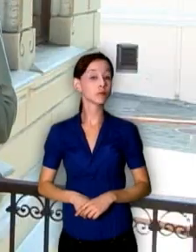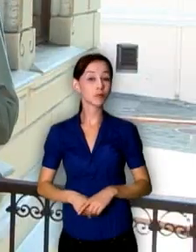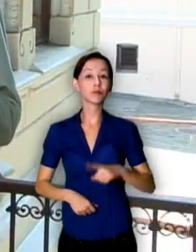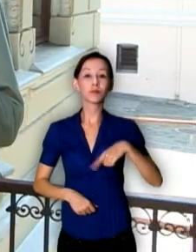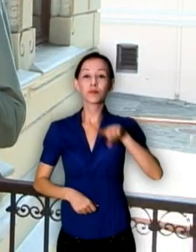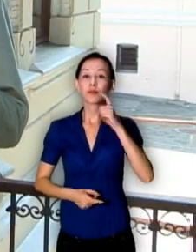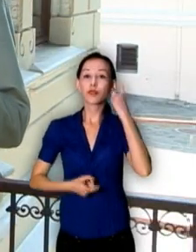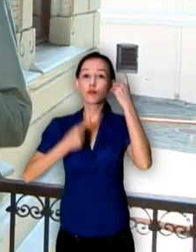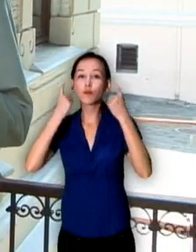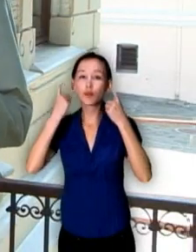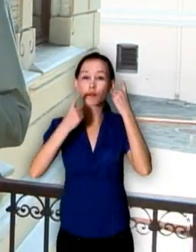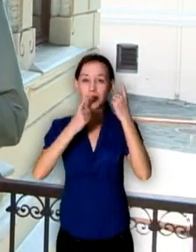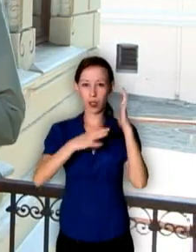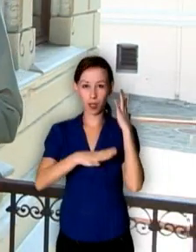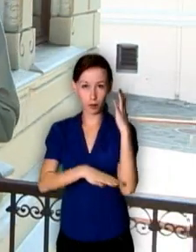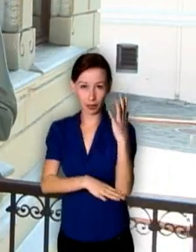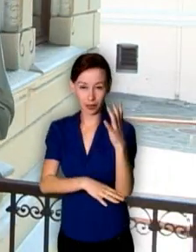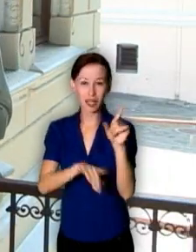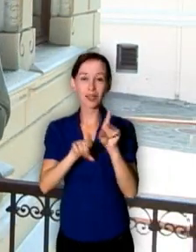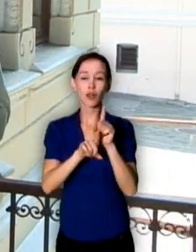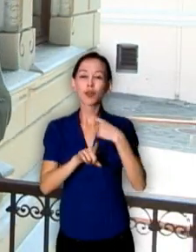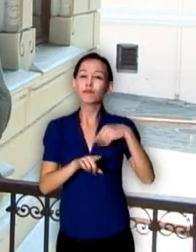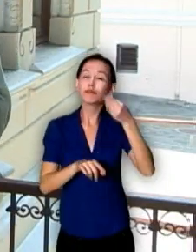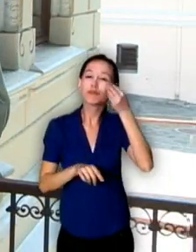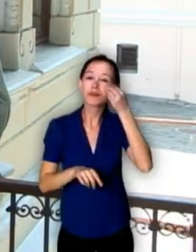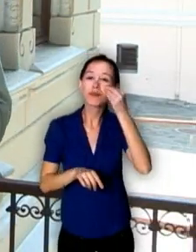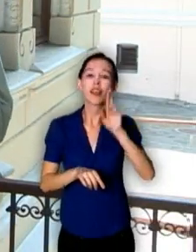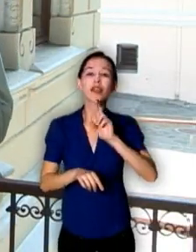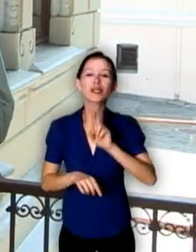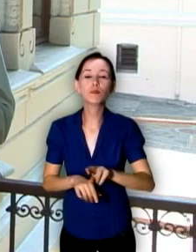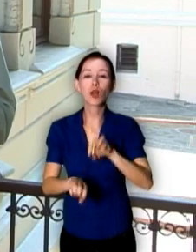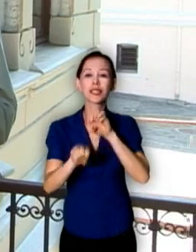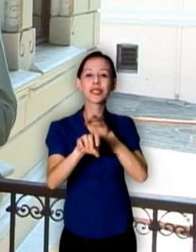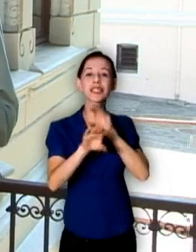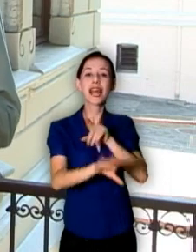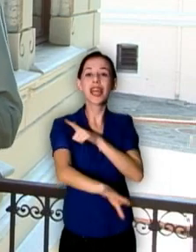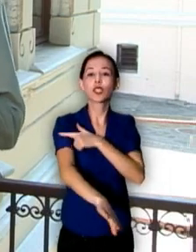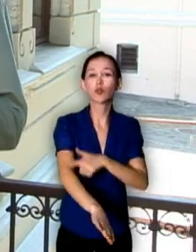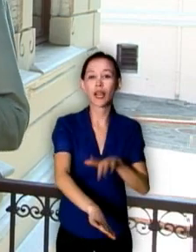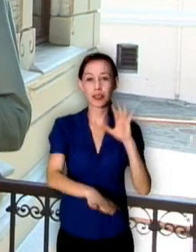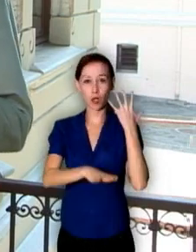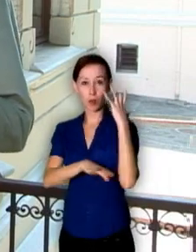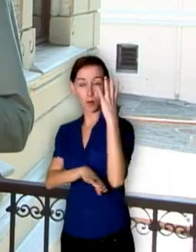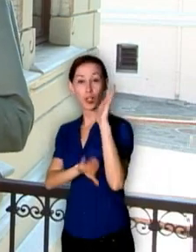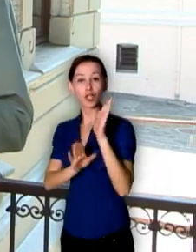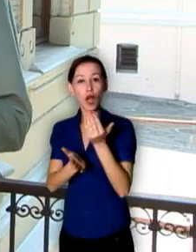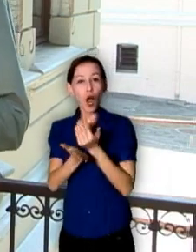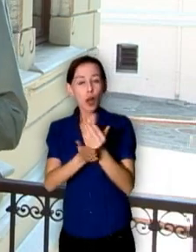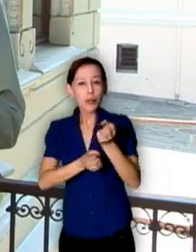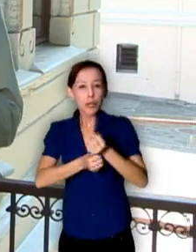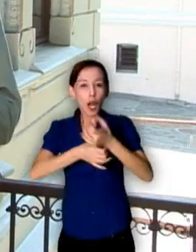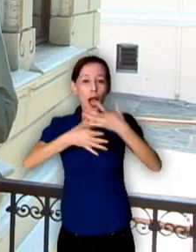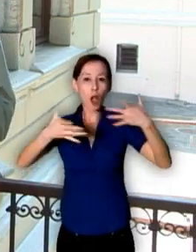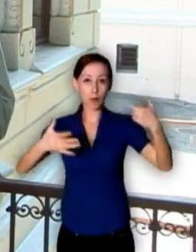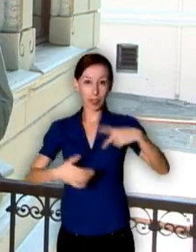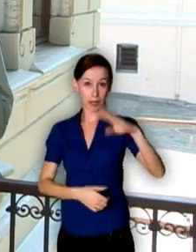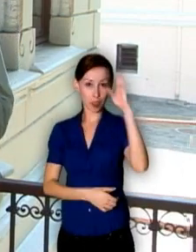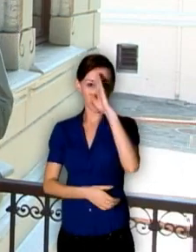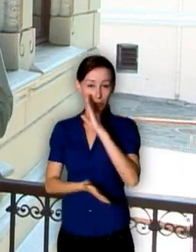As preocupações ambientais e a busca por propostas de educação ambiental acentuam-se no Brasil a partir da década